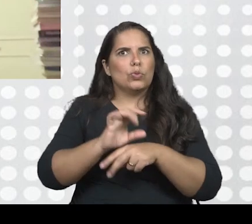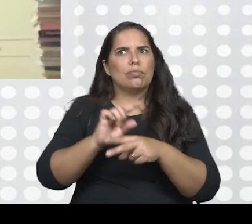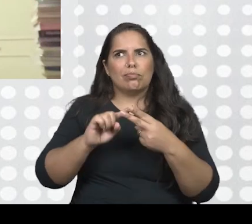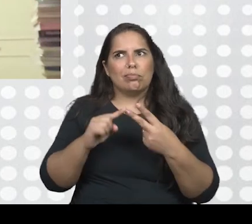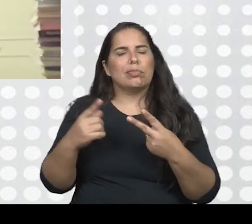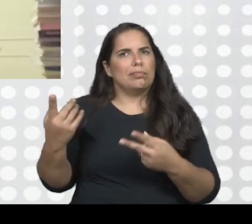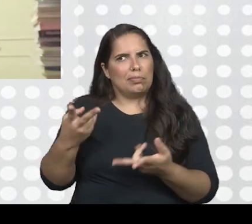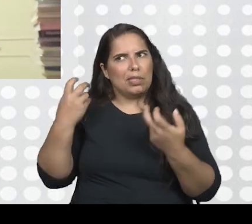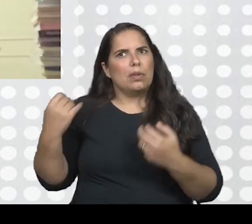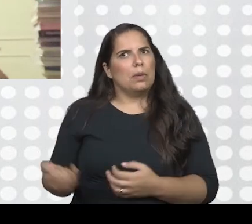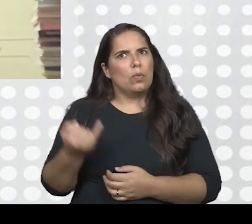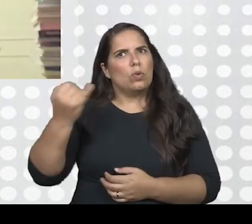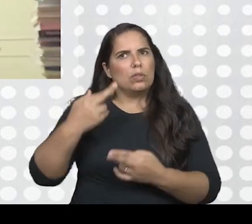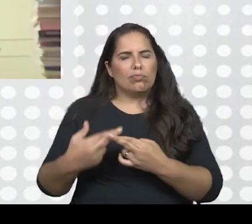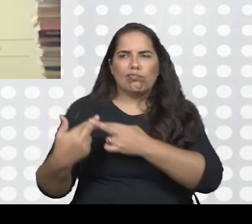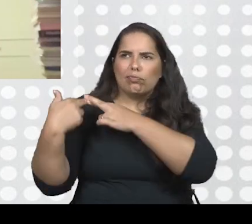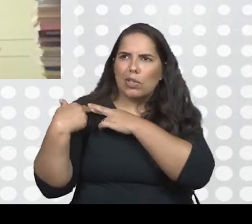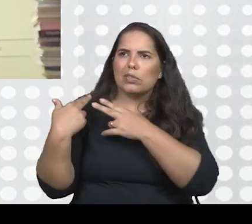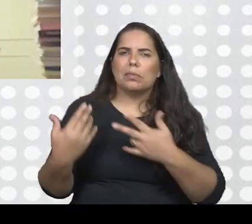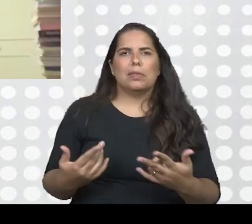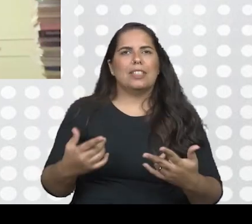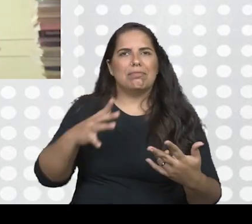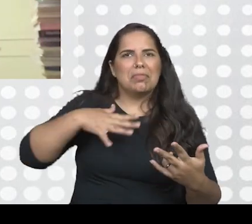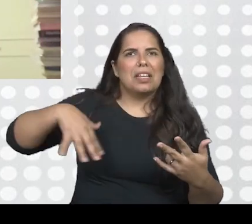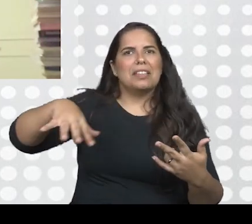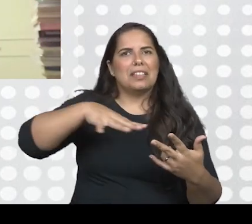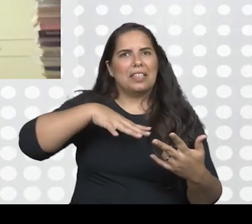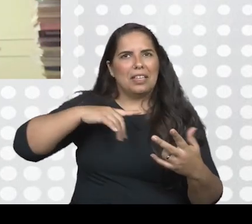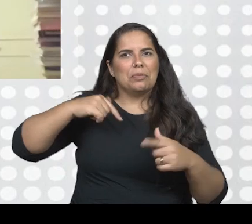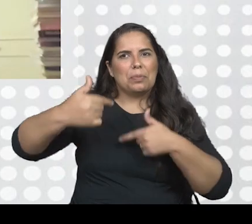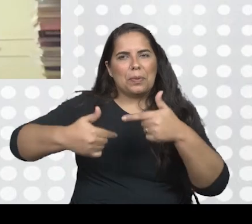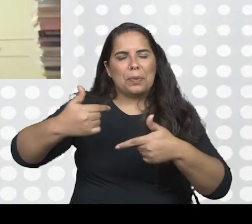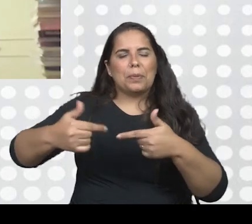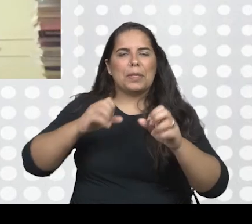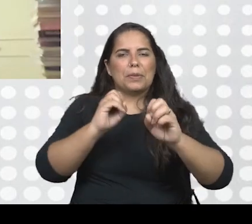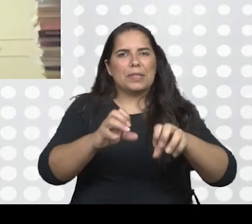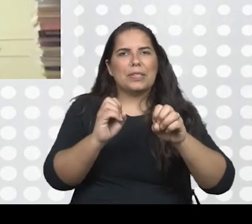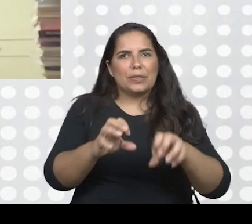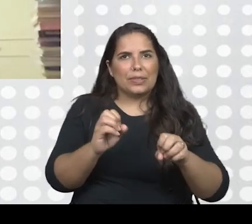a importância com esse comprometimento, né, com o território e com as demandas educacionais